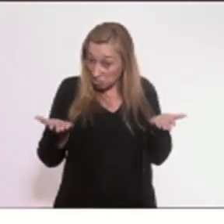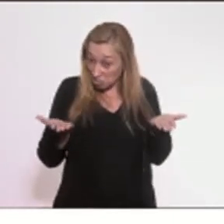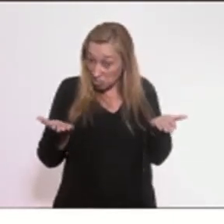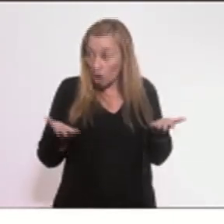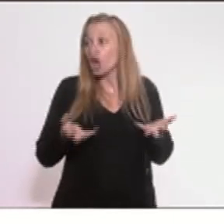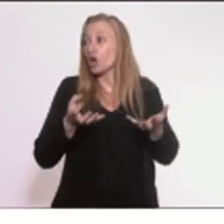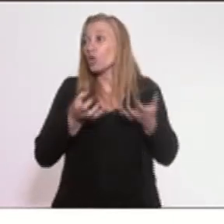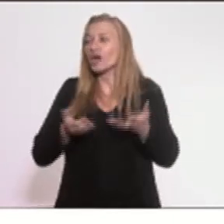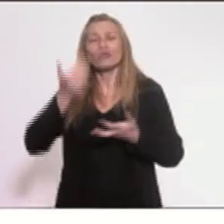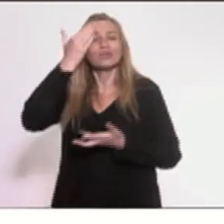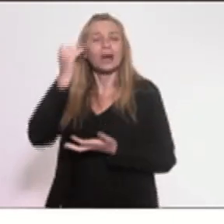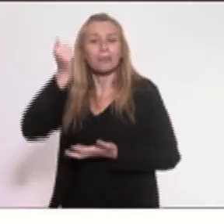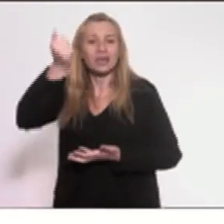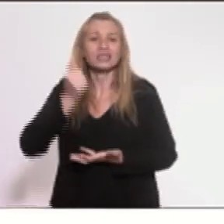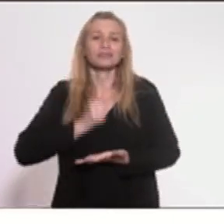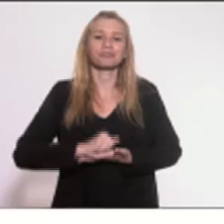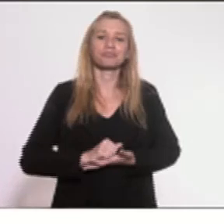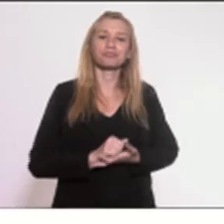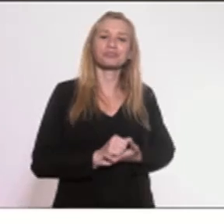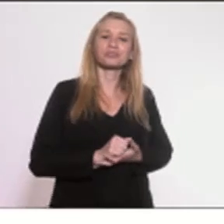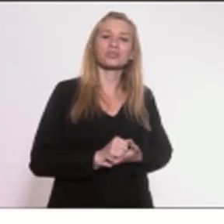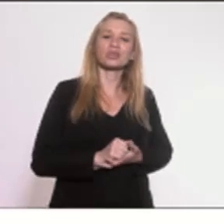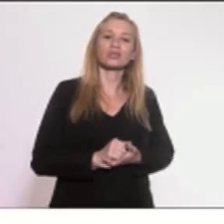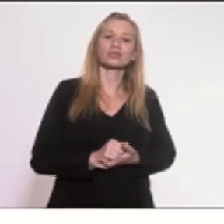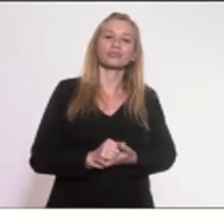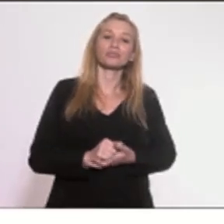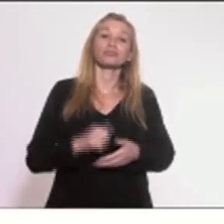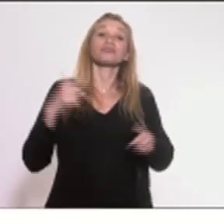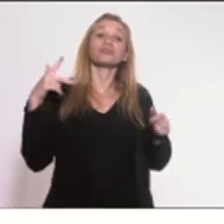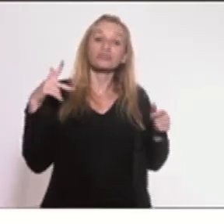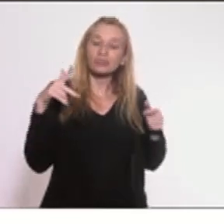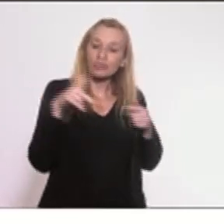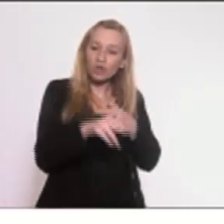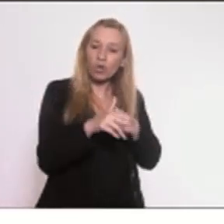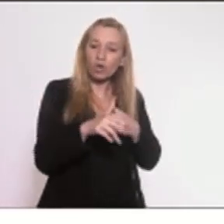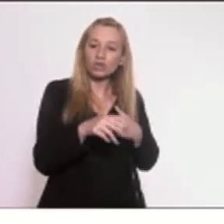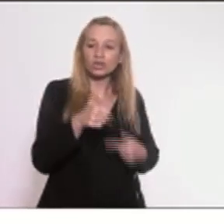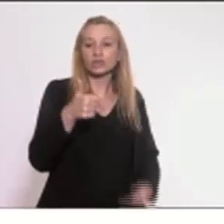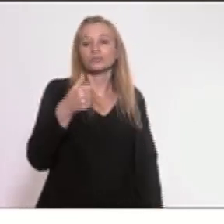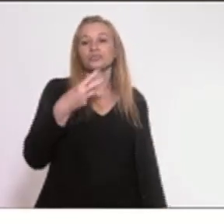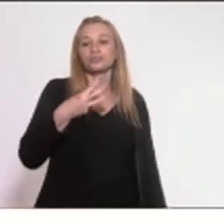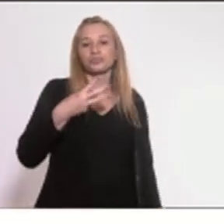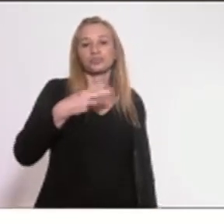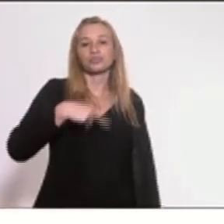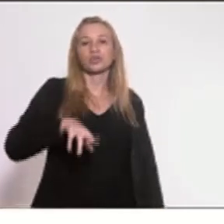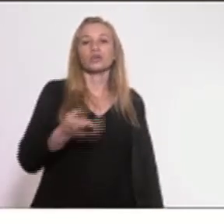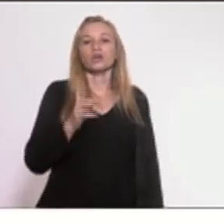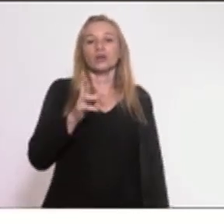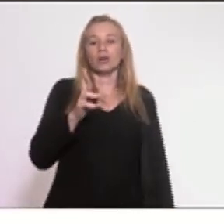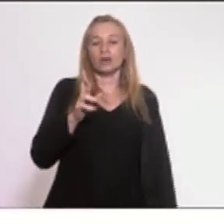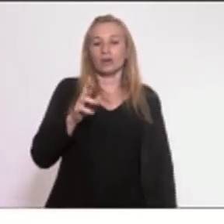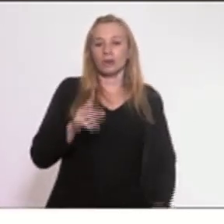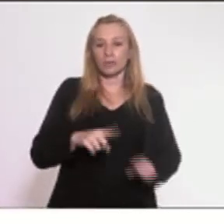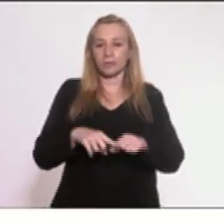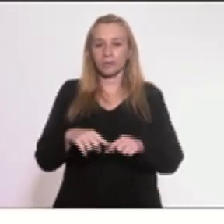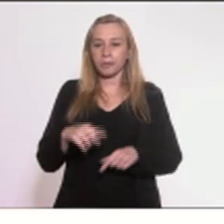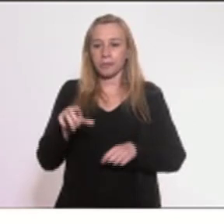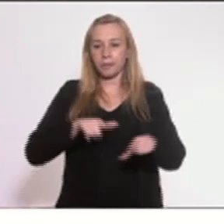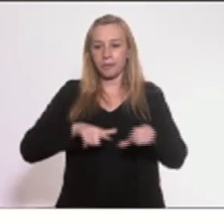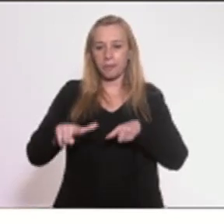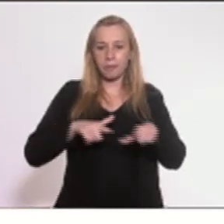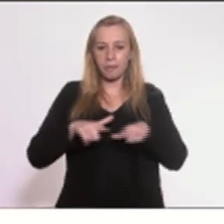quero saber é que cortem 13 bilhões de reais do serviço da